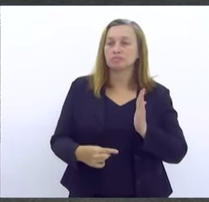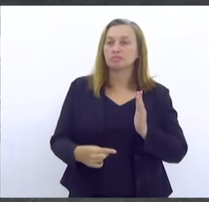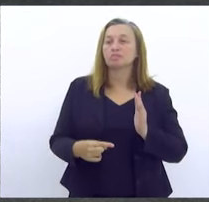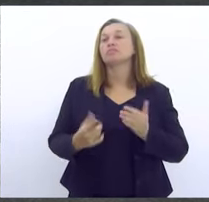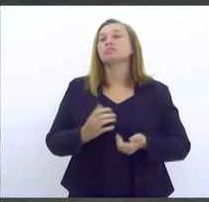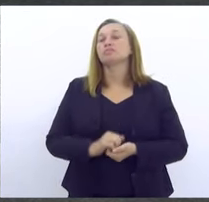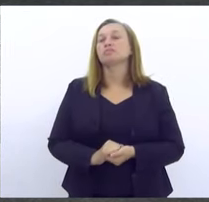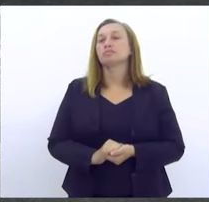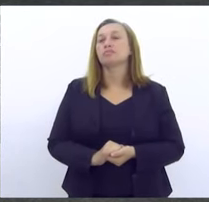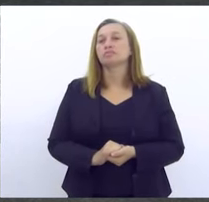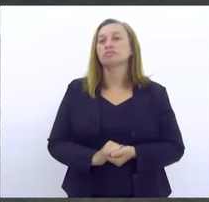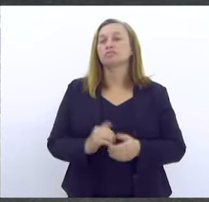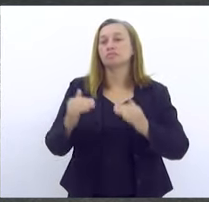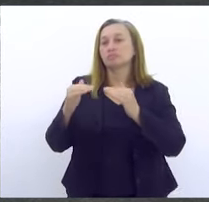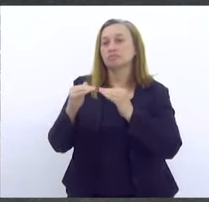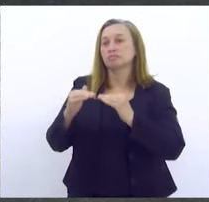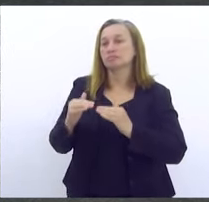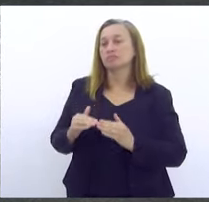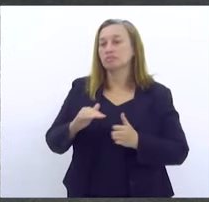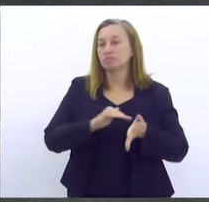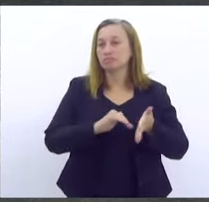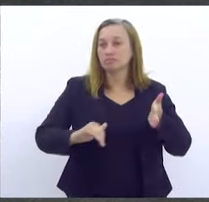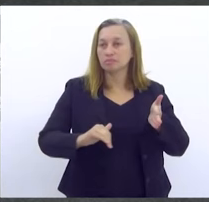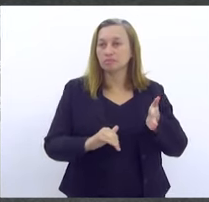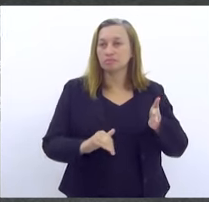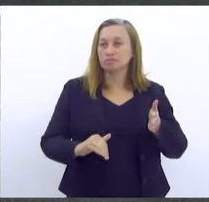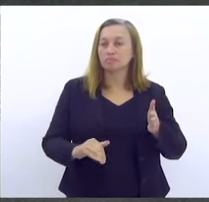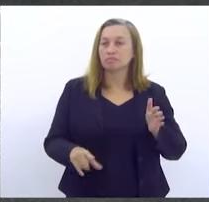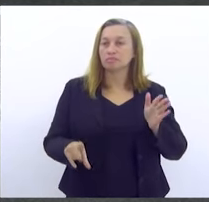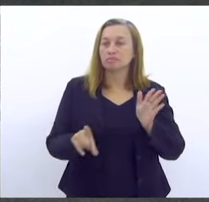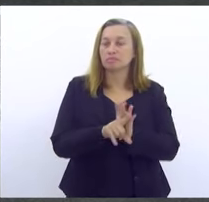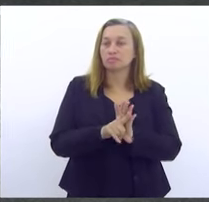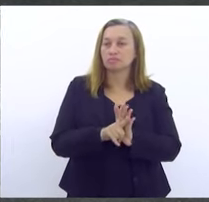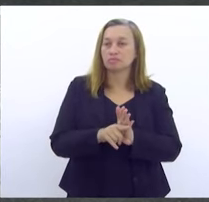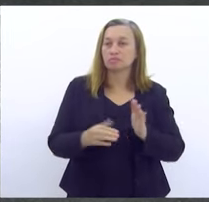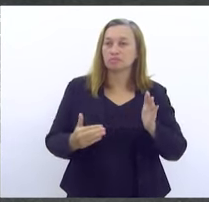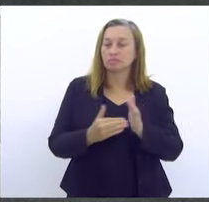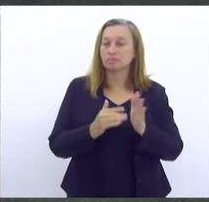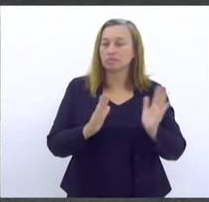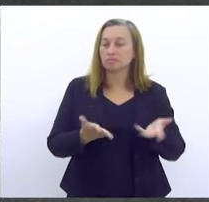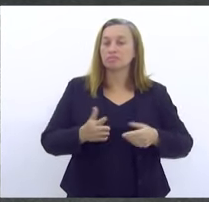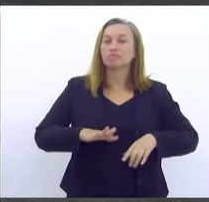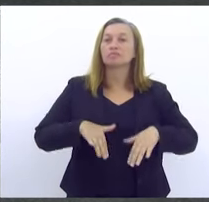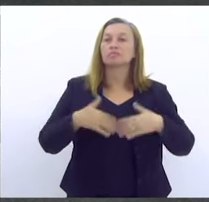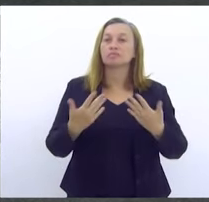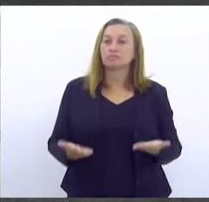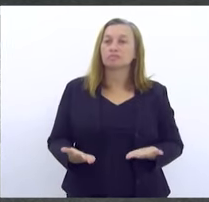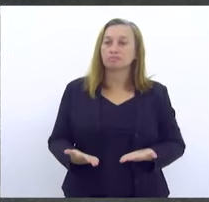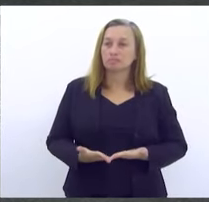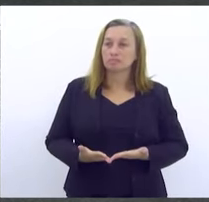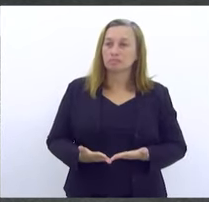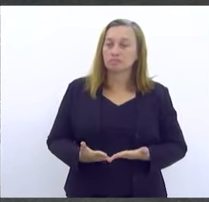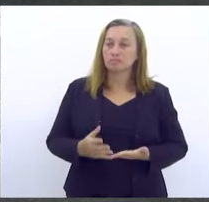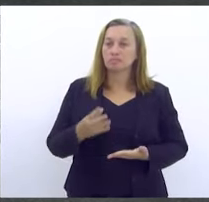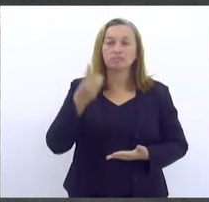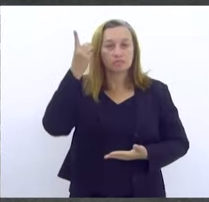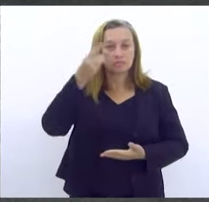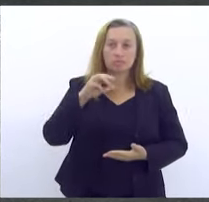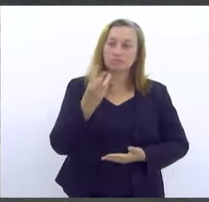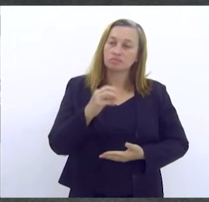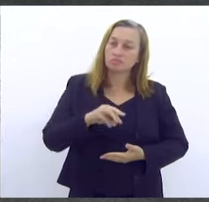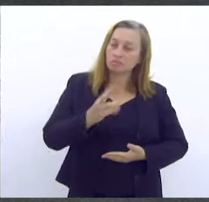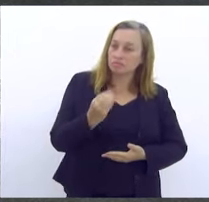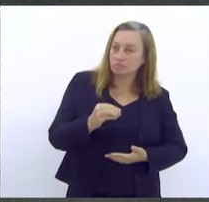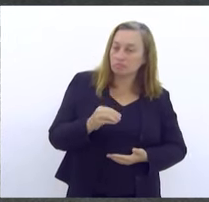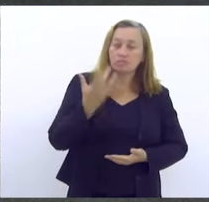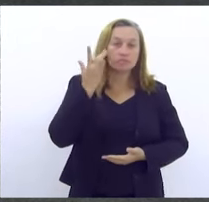em derrubar o veto e a lei está em pé até hoje. Então, o deputado Chico Machado acha